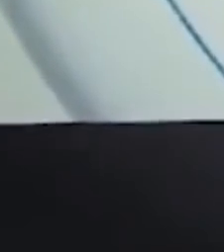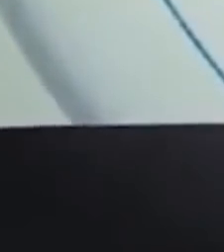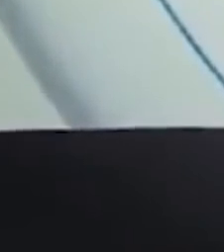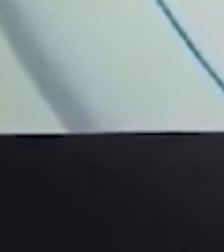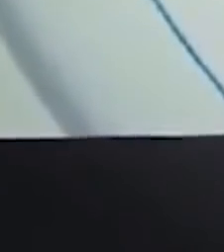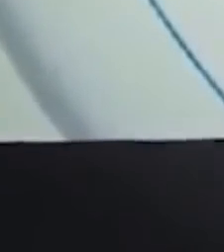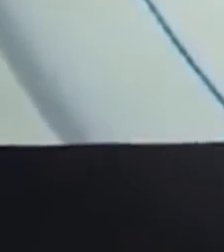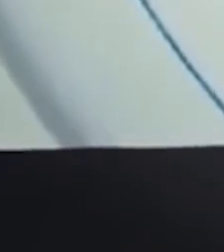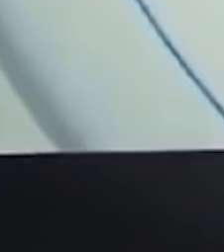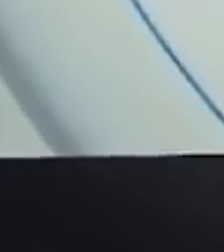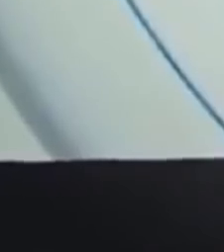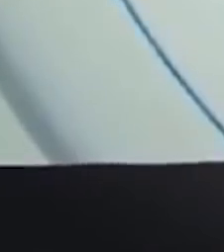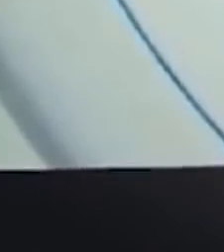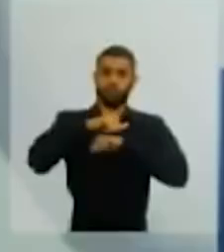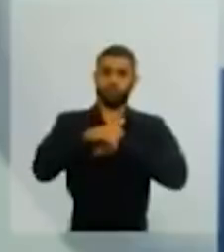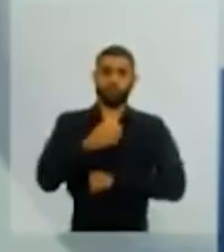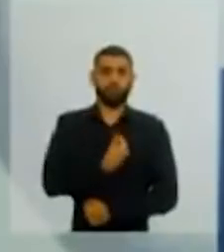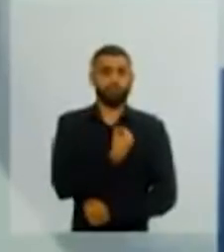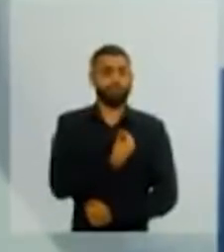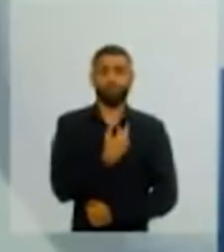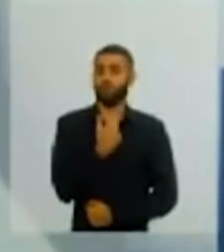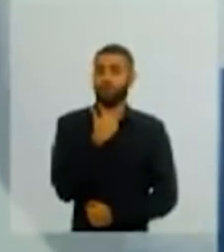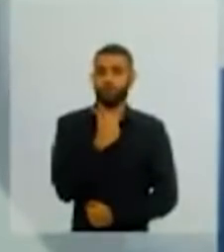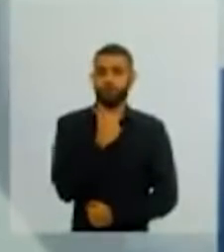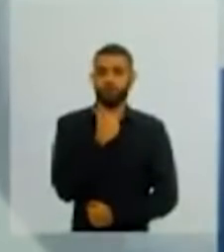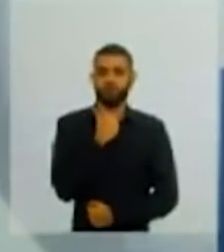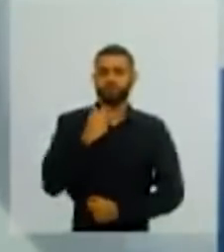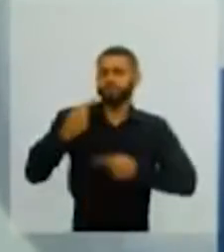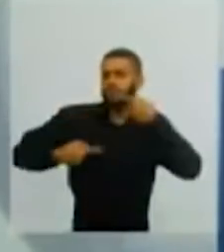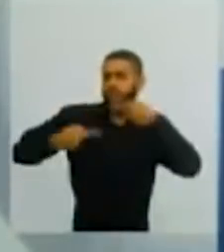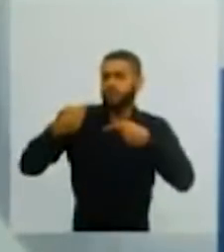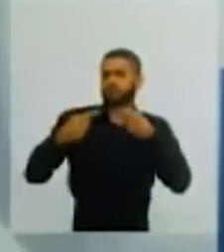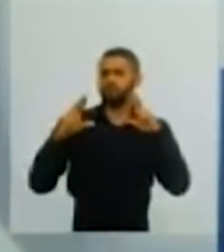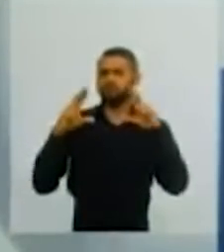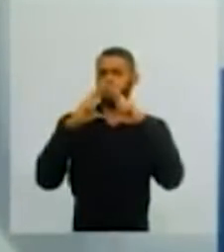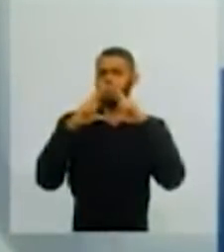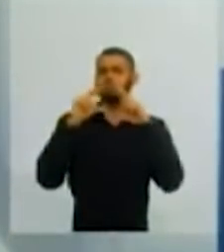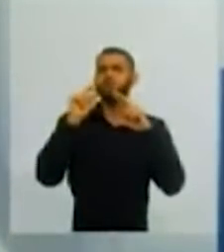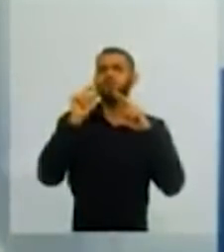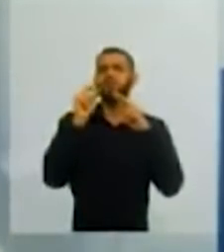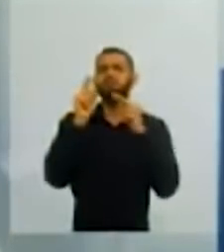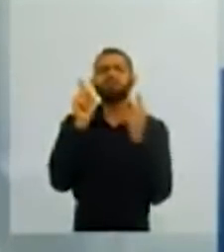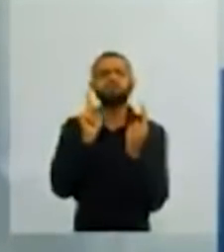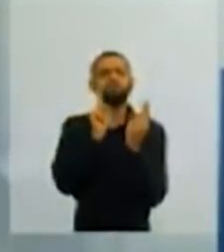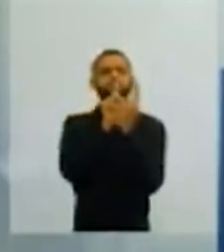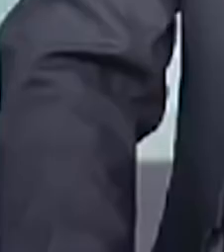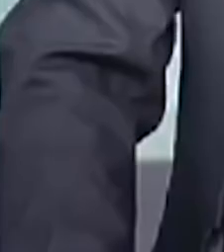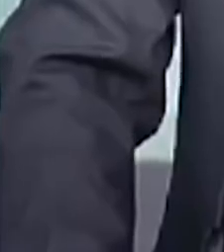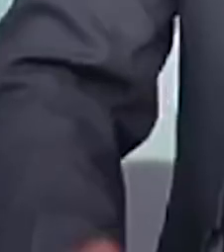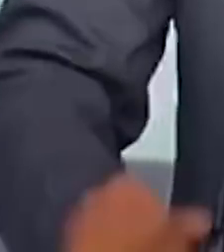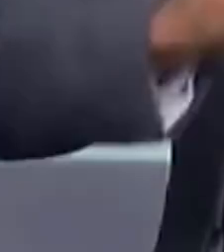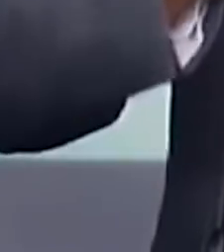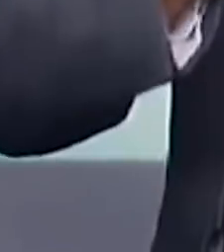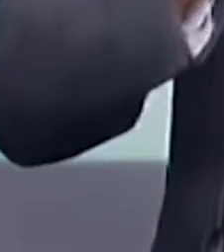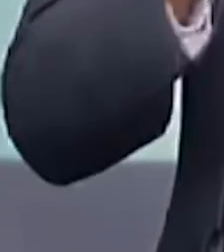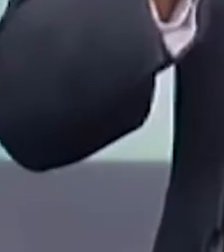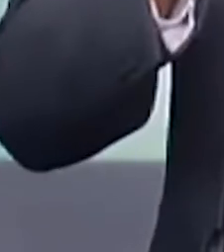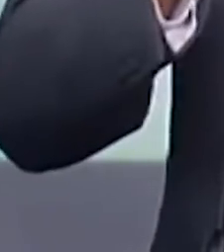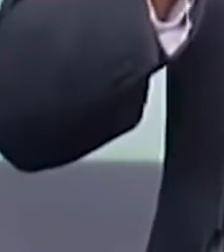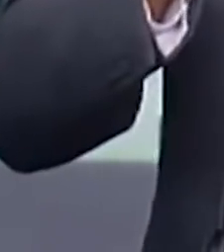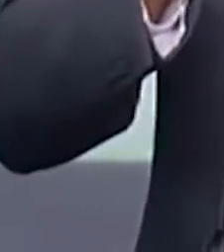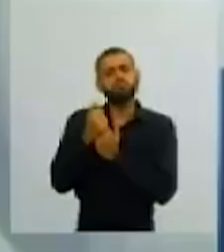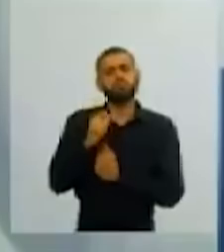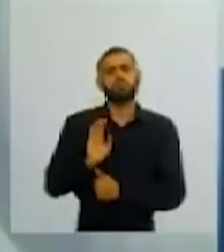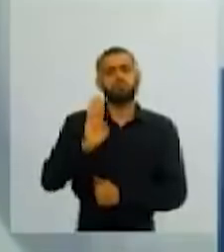noite. Boa noite a todos. O debate da Record TV privilegia o confronto direto entre os candidatos Cabo Daciolo e